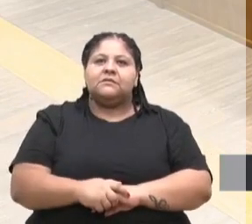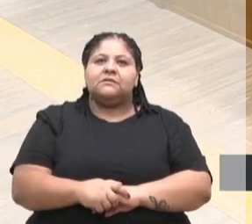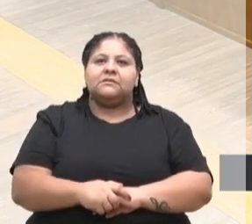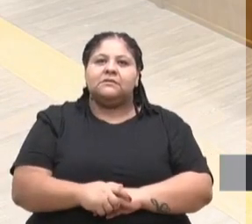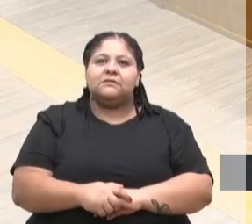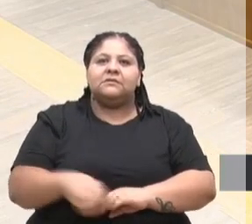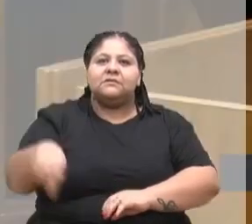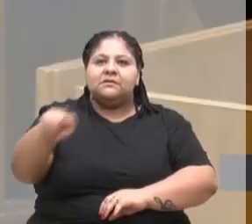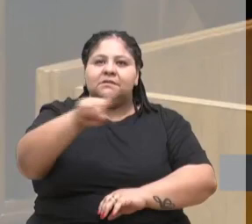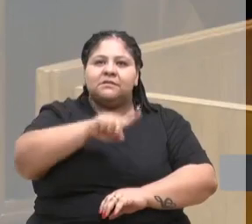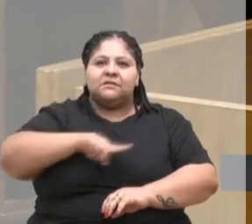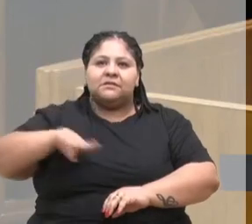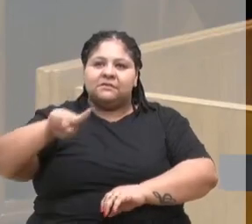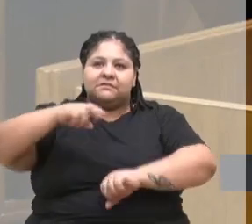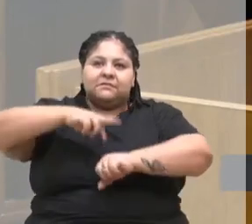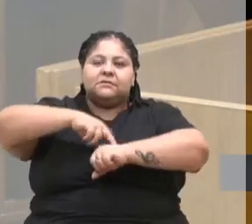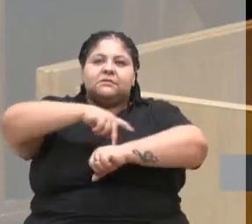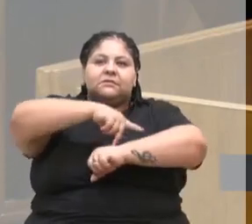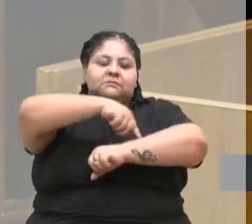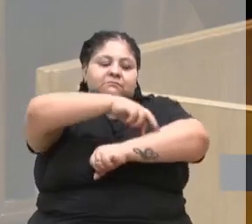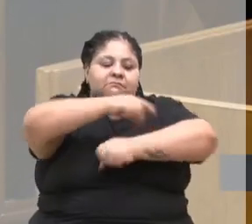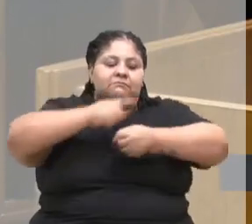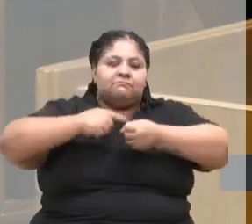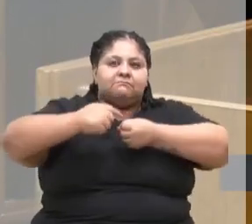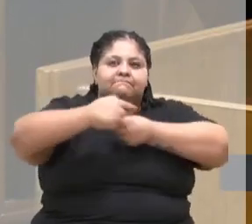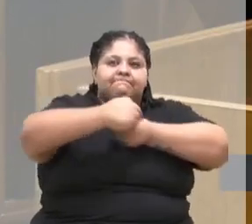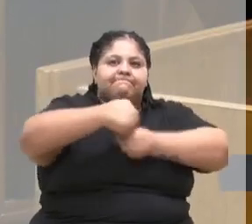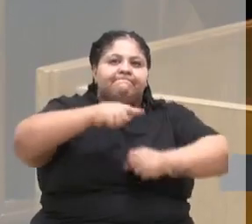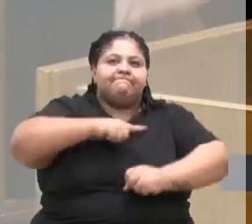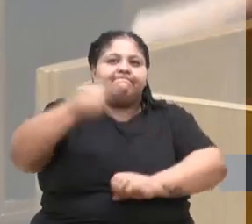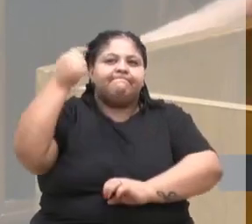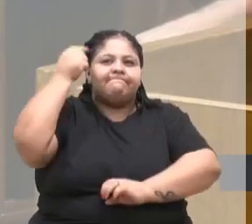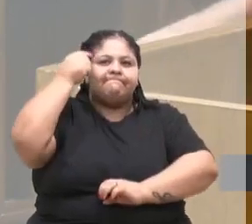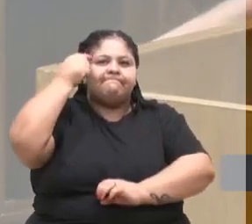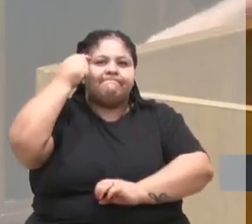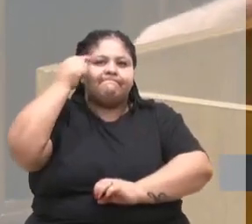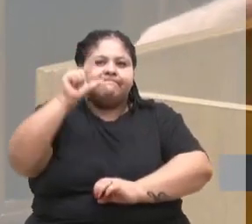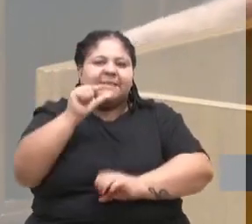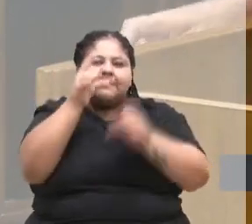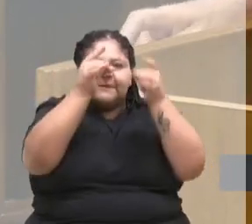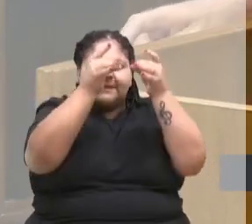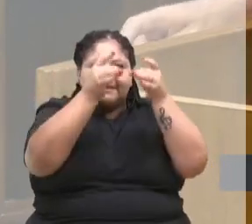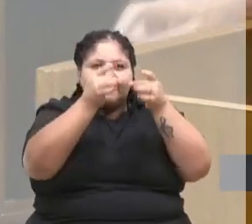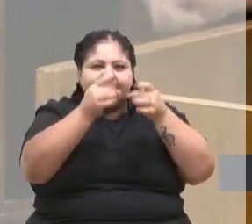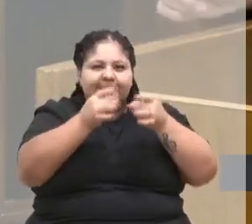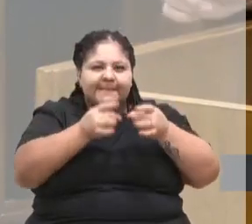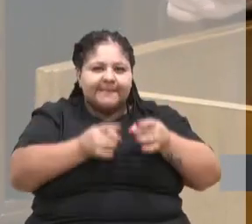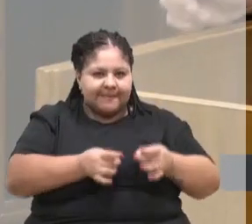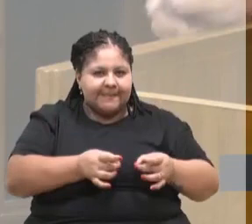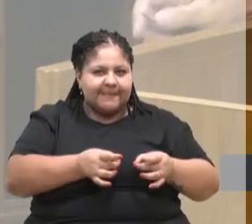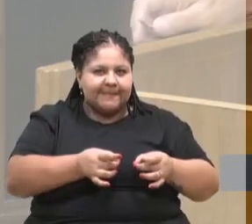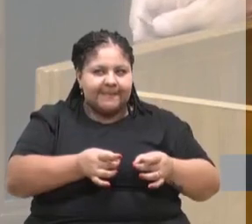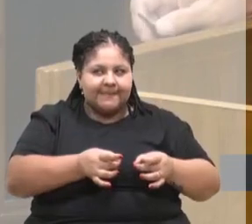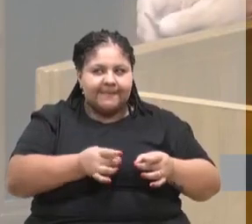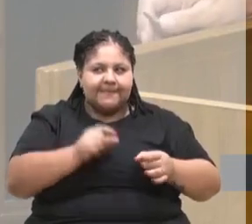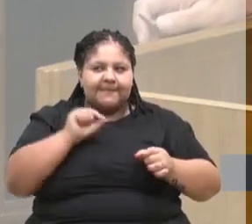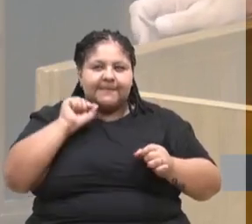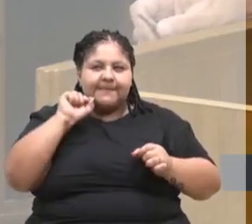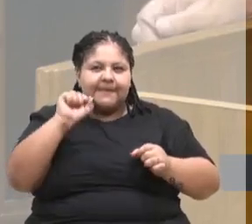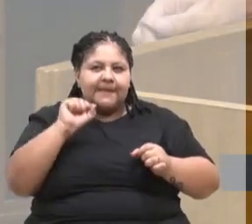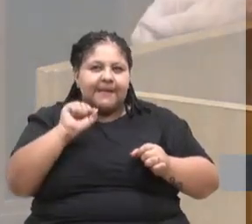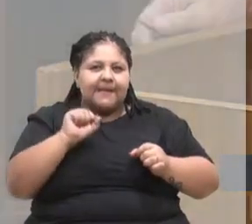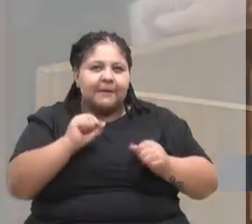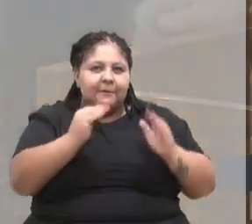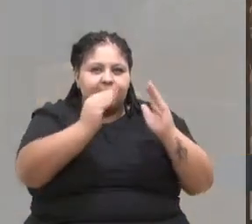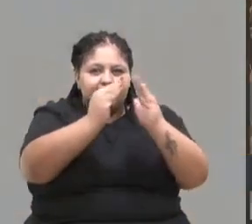A gente que anda pela cidade, a gente observa são pequenos detalhes, mas isso, quem é morador,